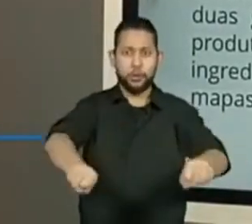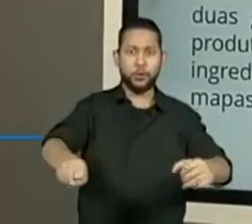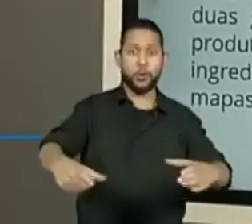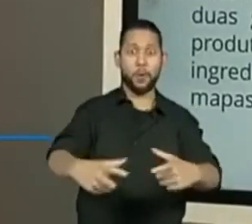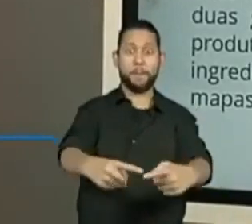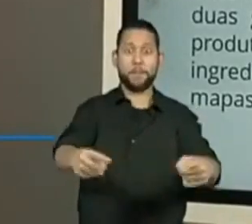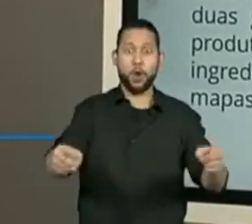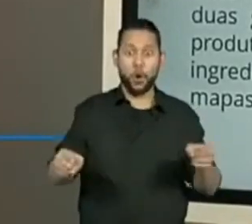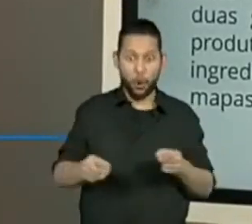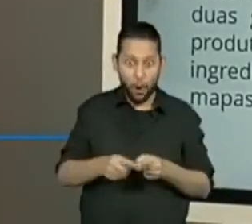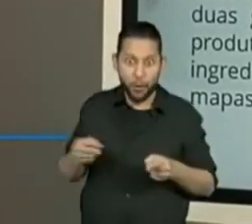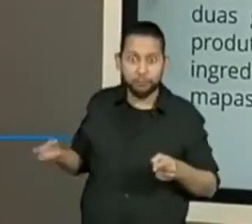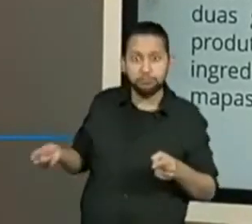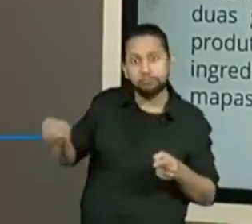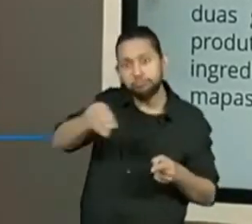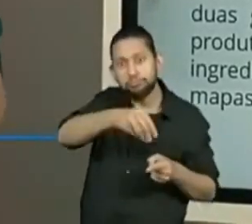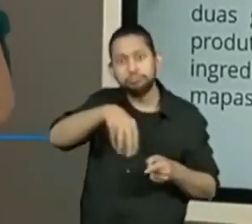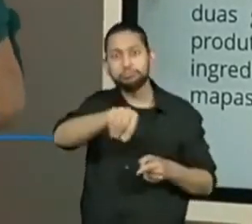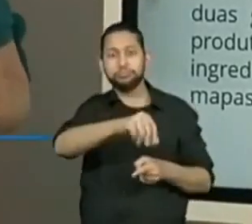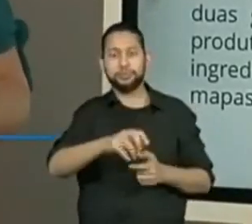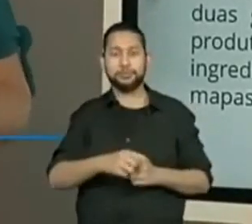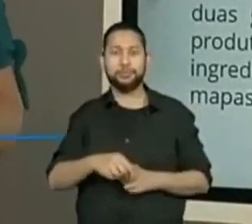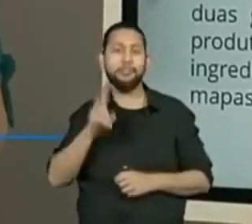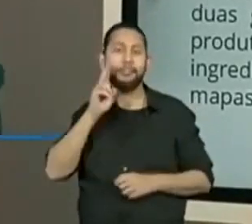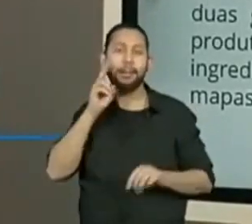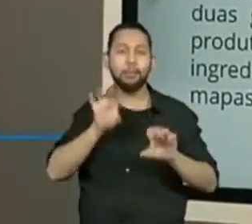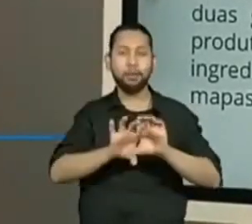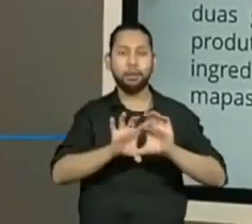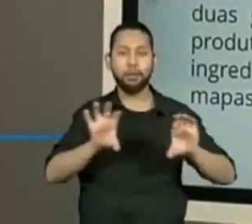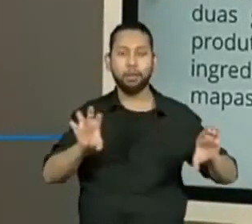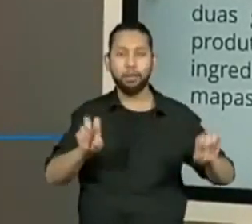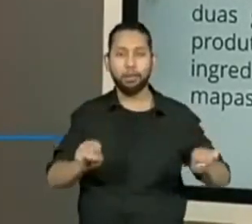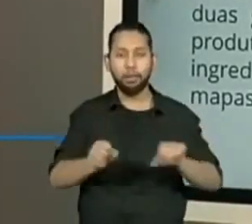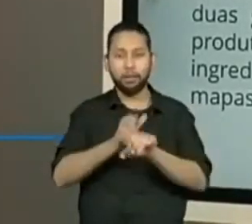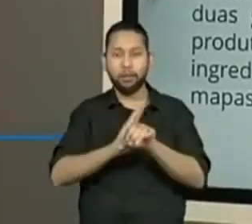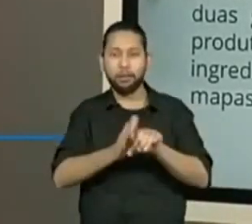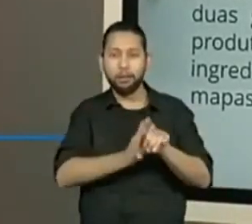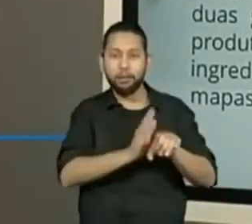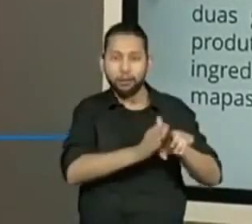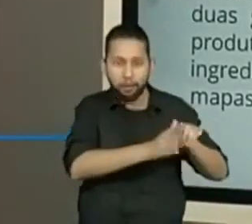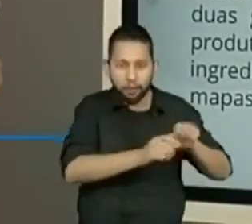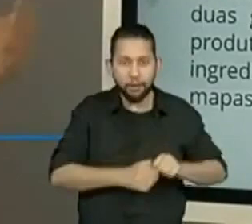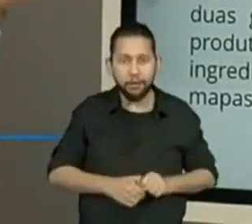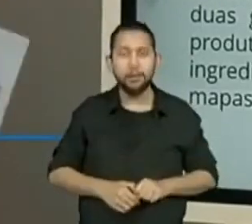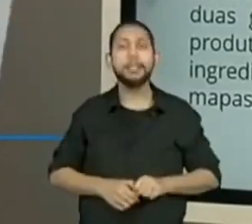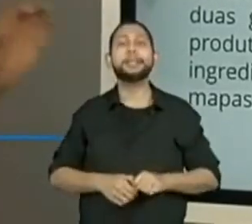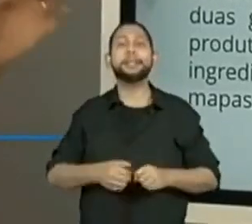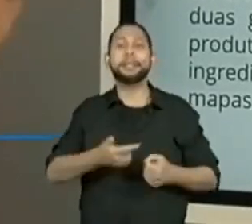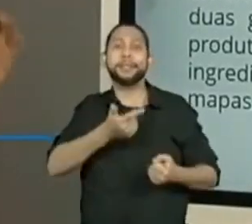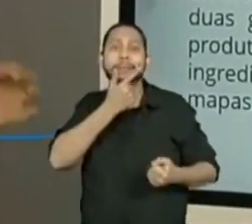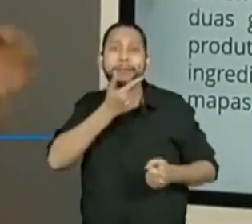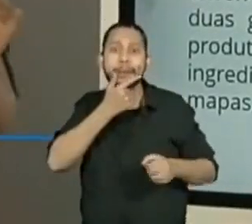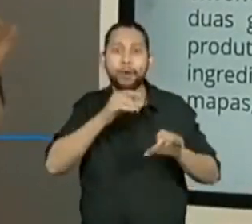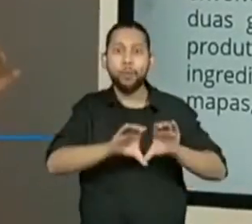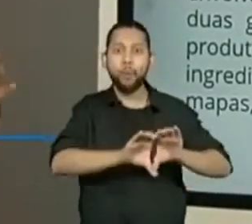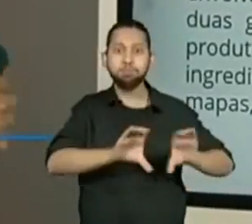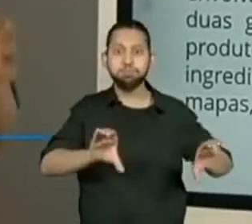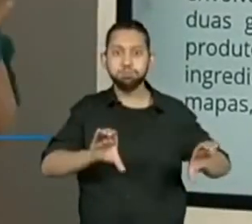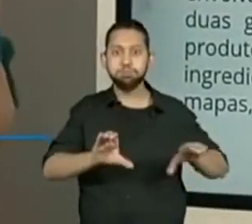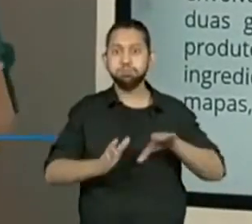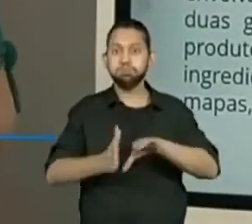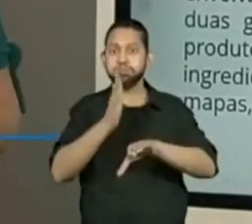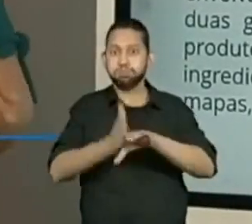fazer as pizza na salão de calabresa nós falamos de mussarela mas também dá para gente